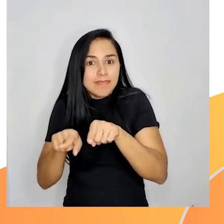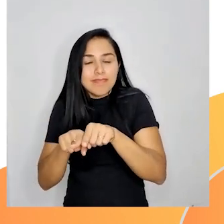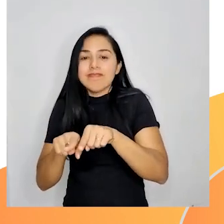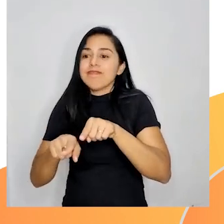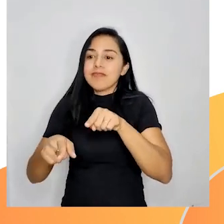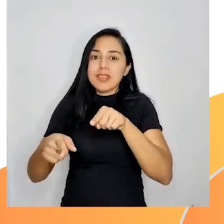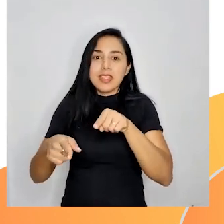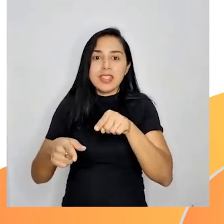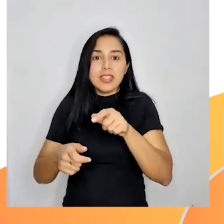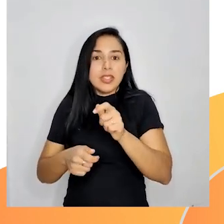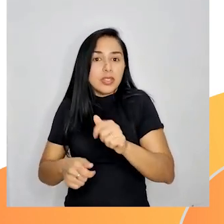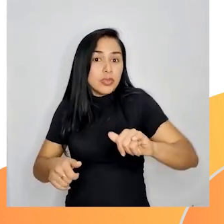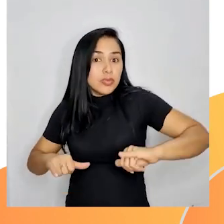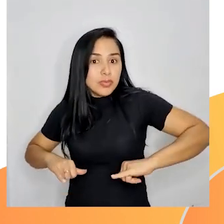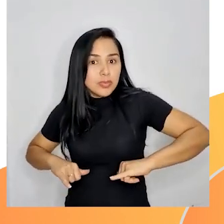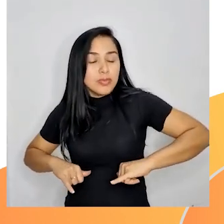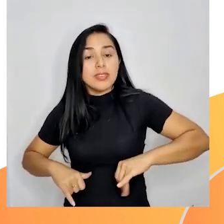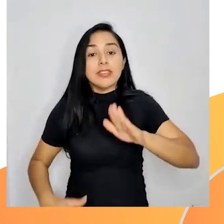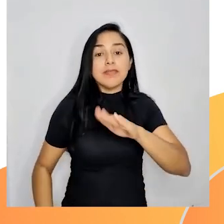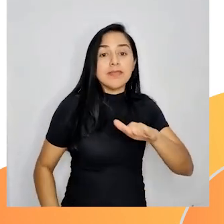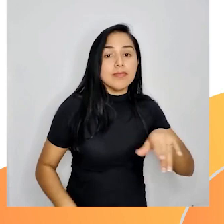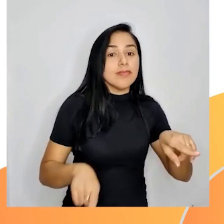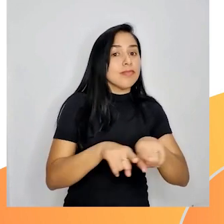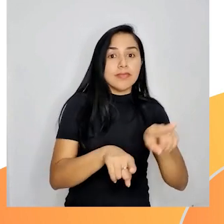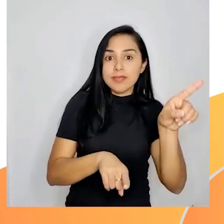vulnerabilidade e os meninos também não.